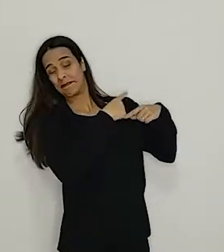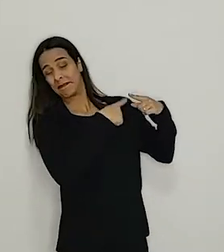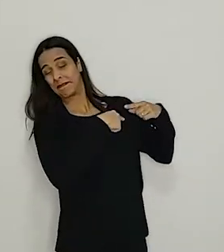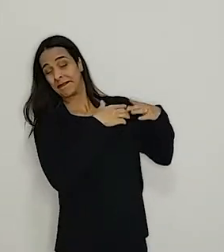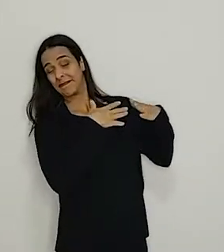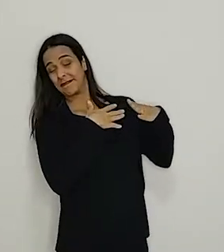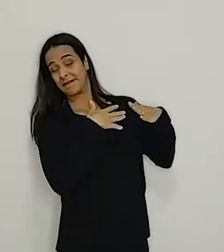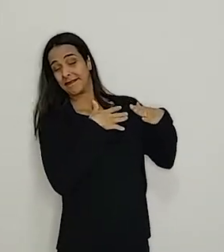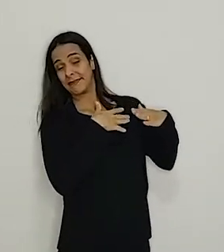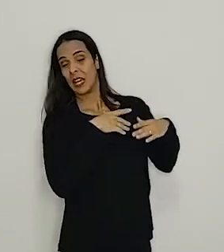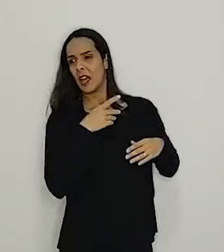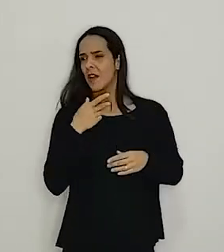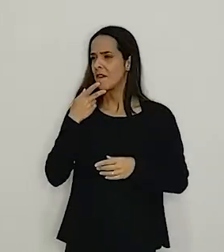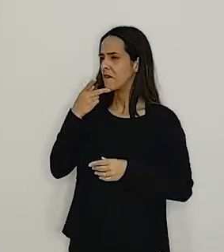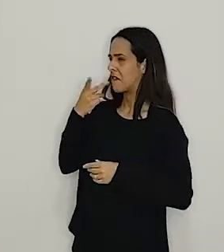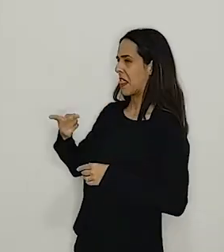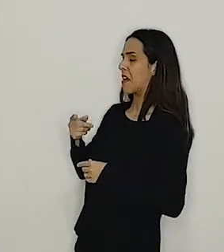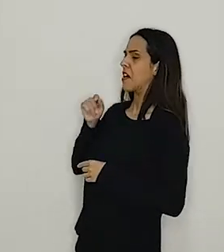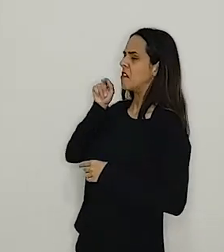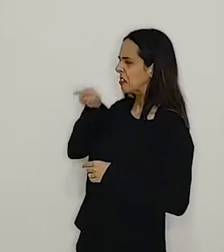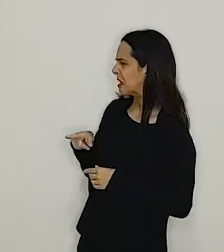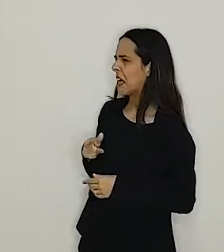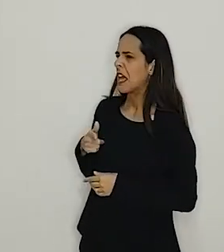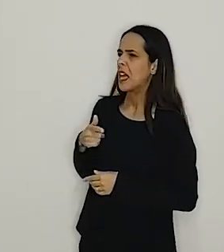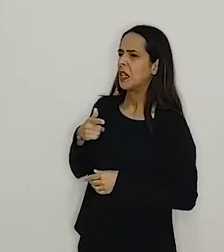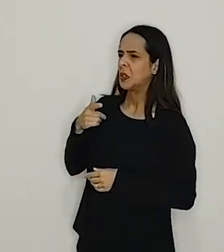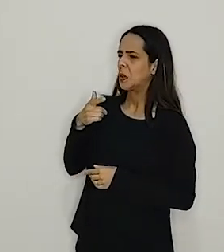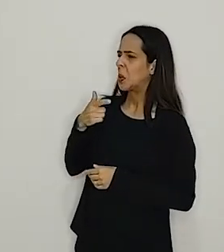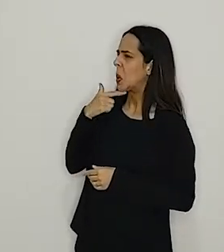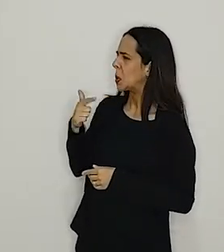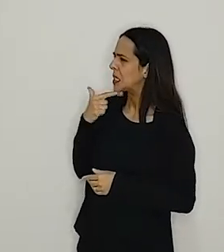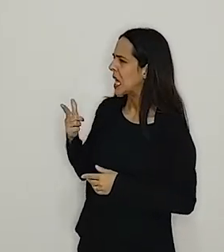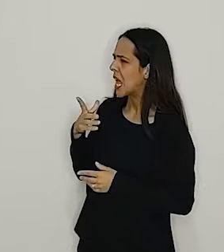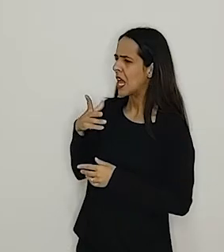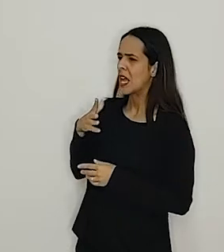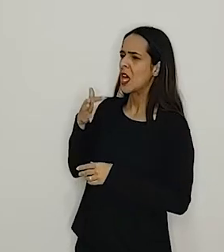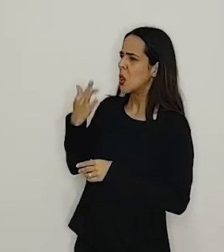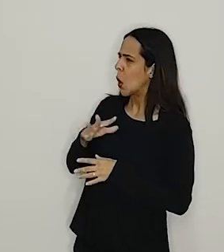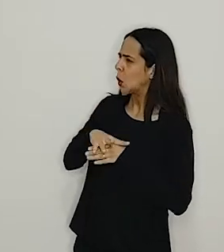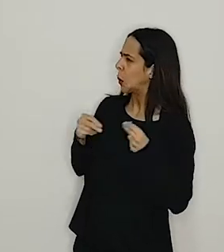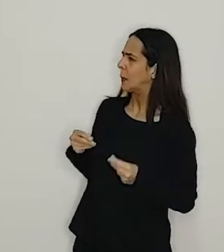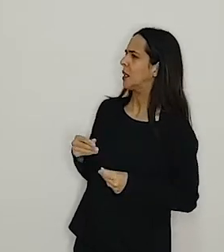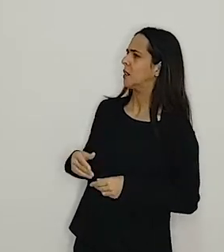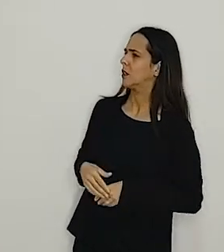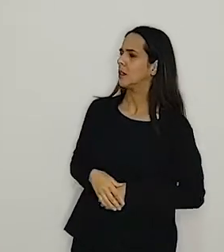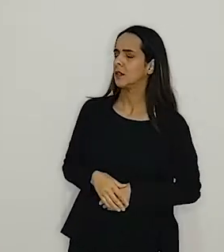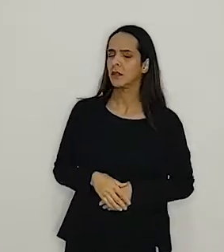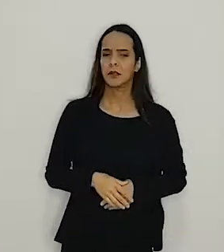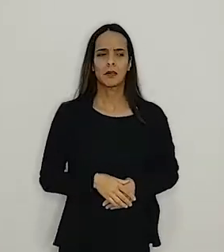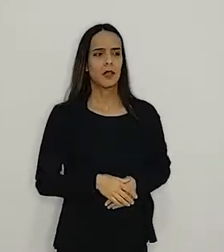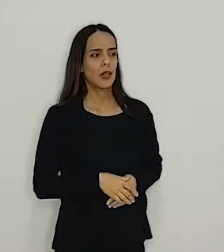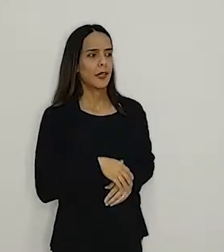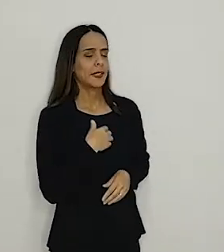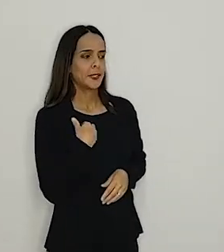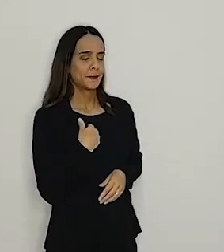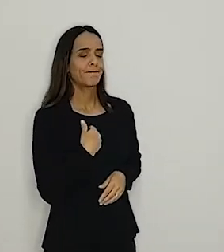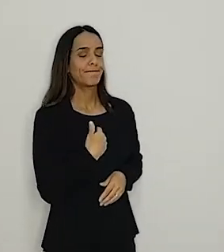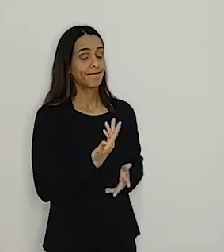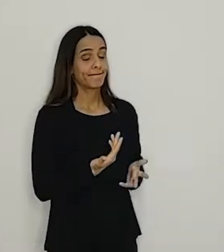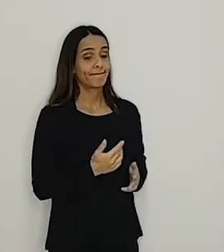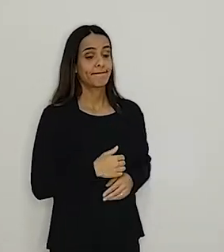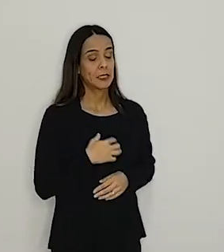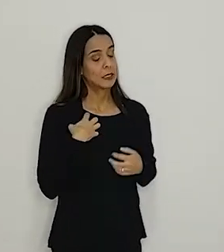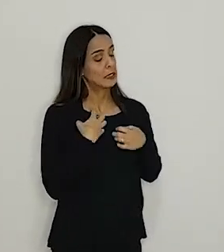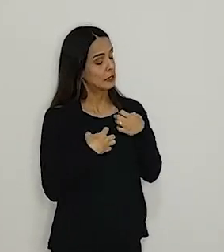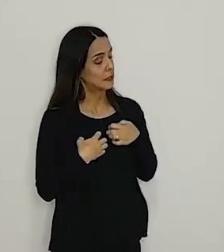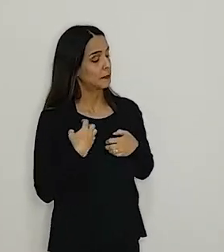xingamentos, e dizendo o quanto eu era incompetente para poder tirar a dor dele. E aquilo foi me incomodando. Certo dia eu estava nessa casa e